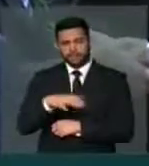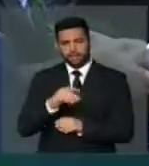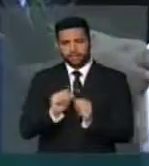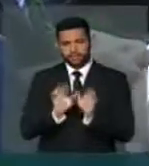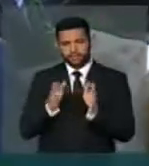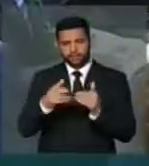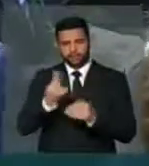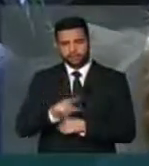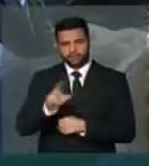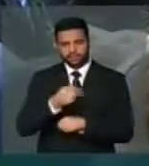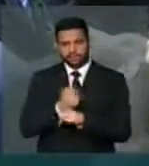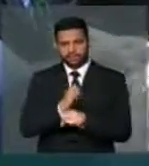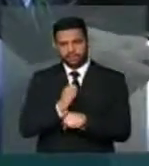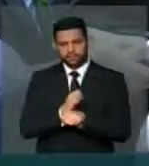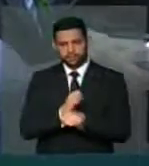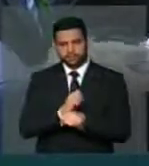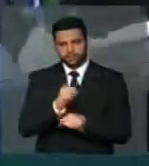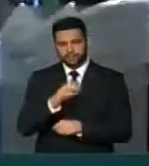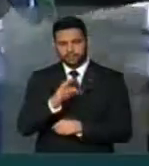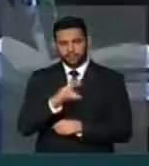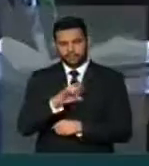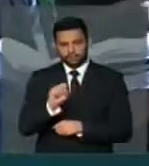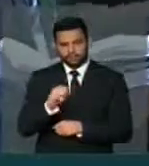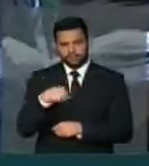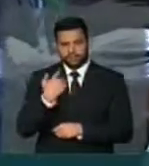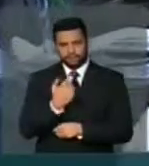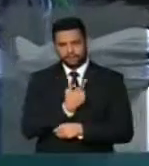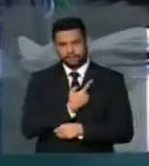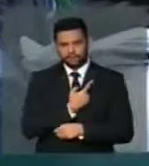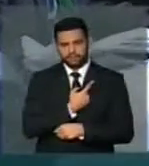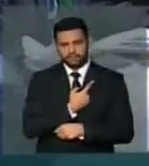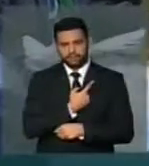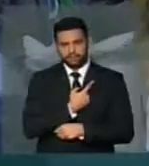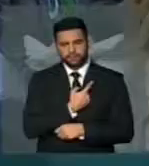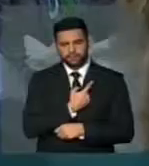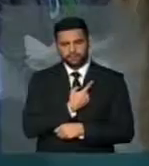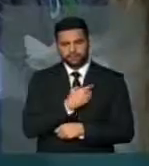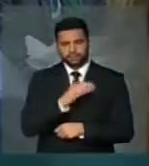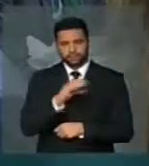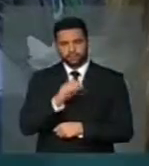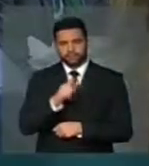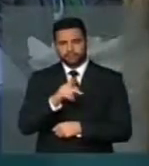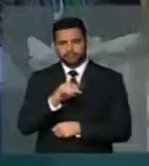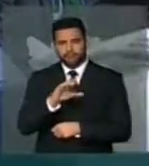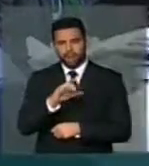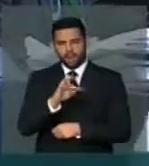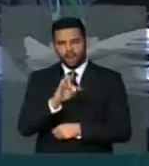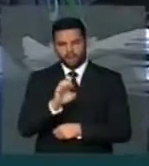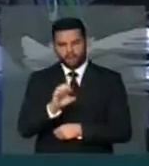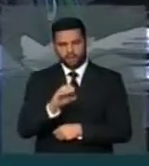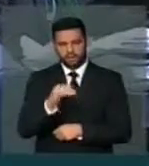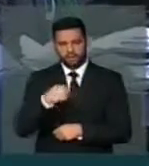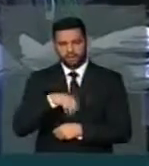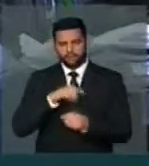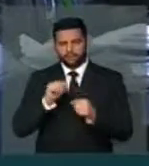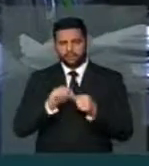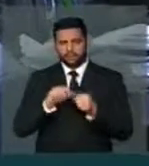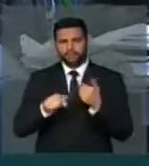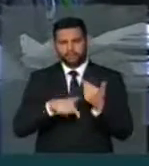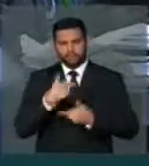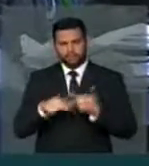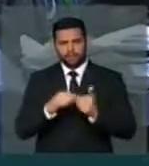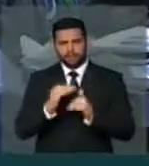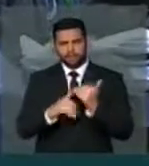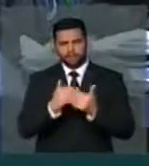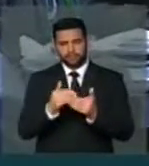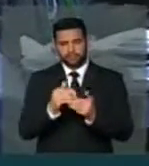nossa Universidade Estadual de Santa Cruz e da nossa CEPLAC, que tem promovido uma ação importante no